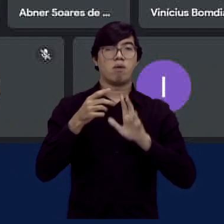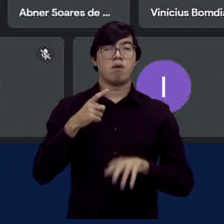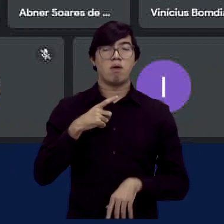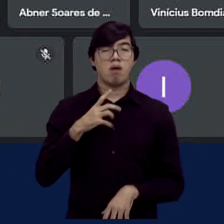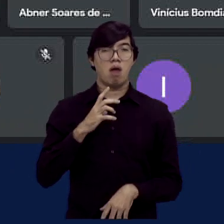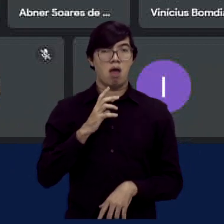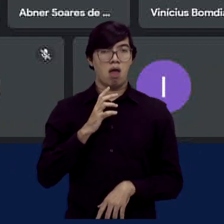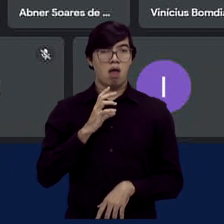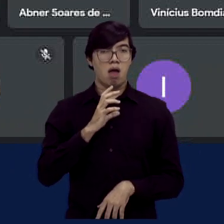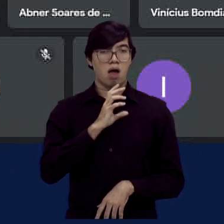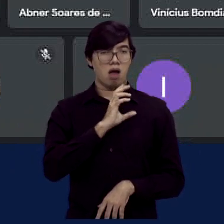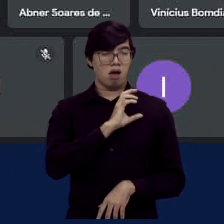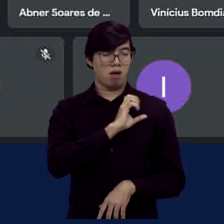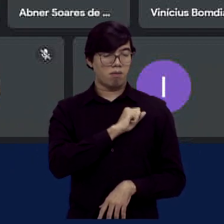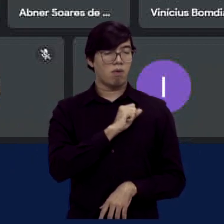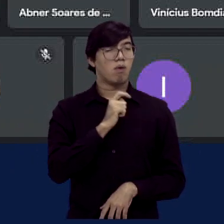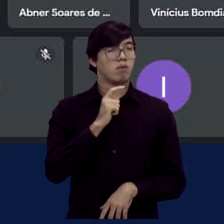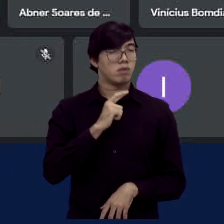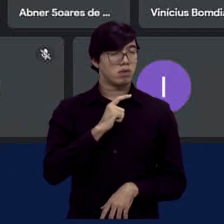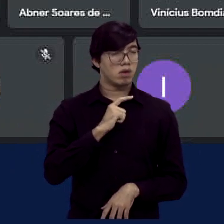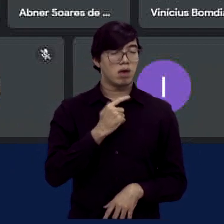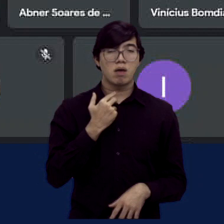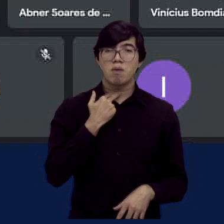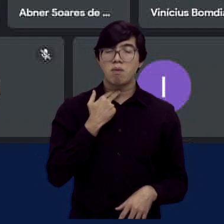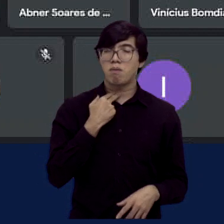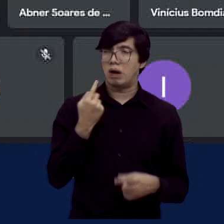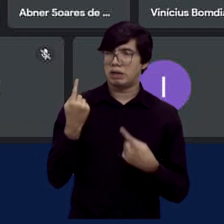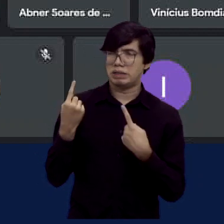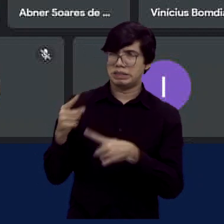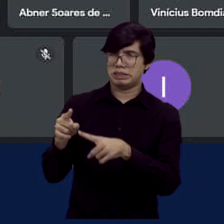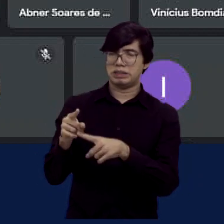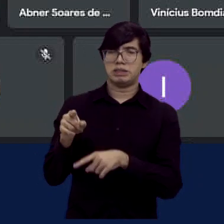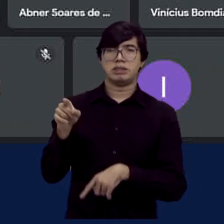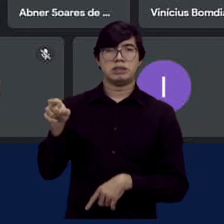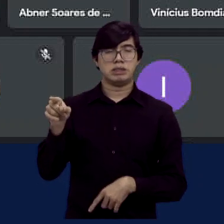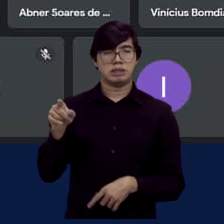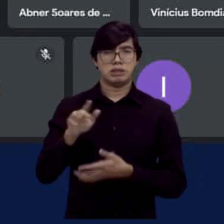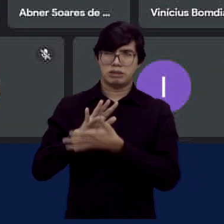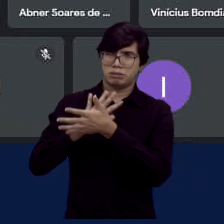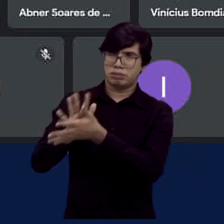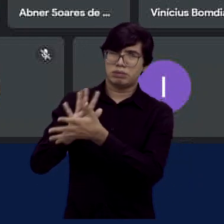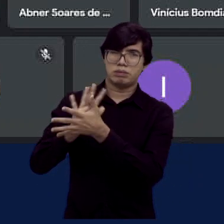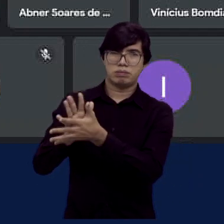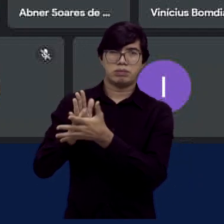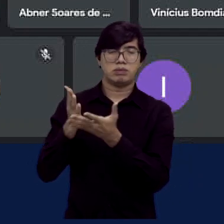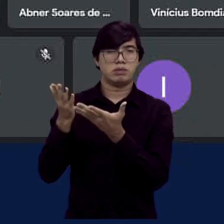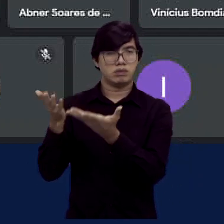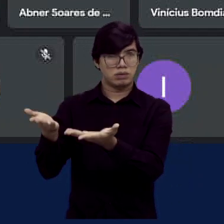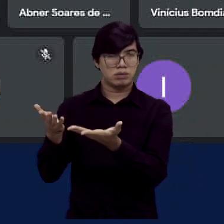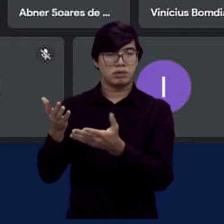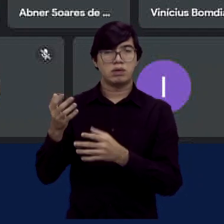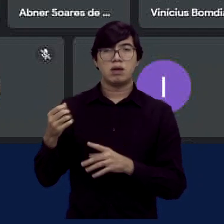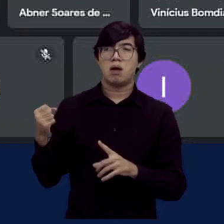negros sofrem preconceito, eles sofrem golpes sociais, golpes físicos mesmo, eles são mortos,